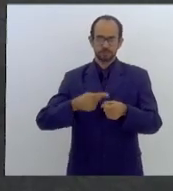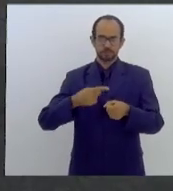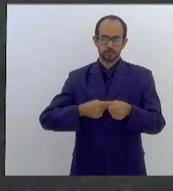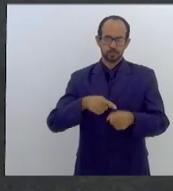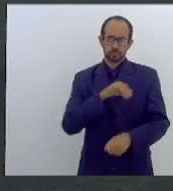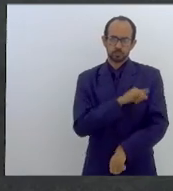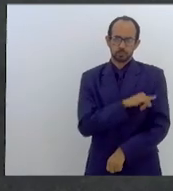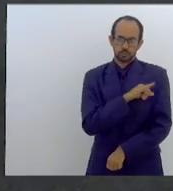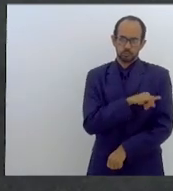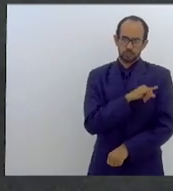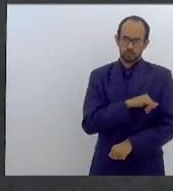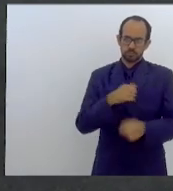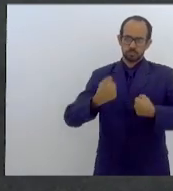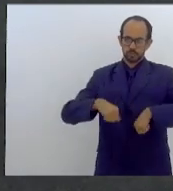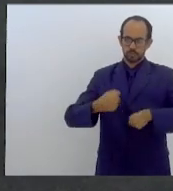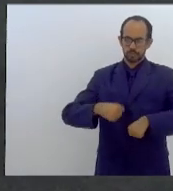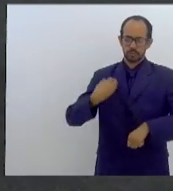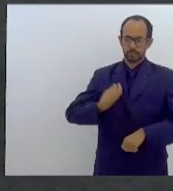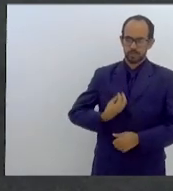teria que participar,